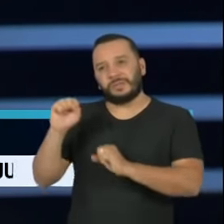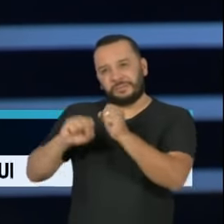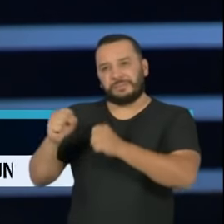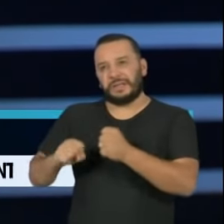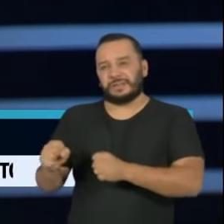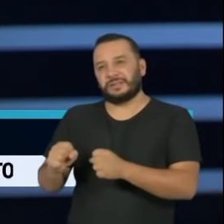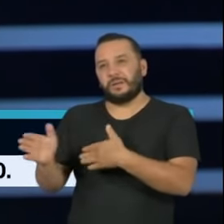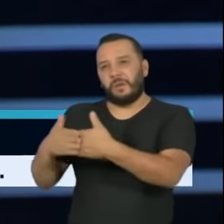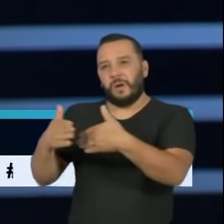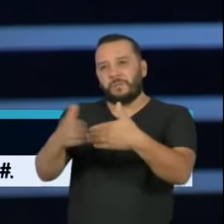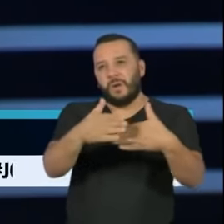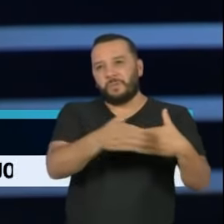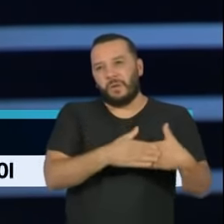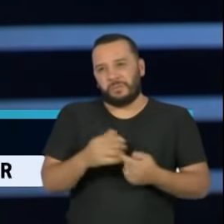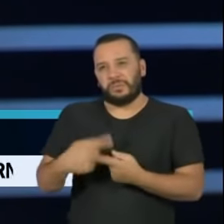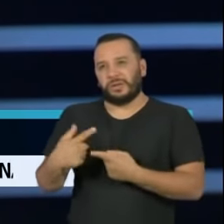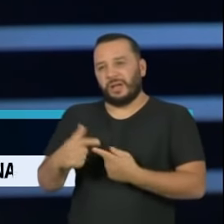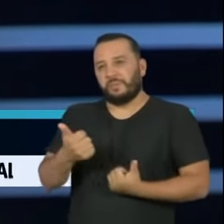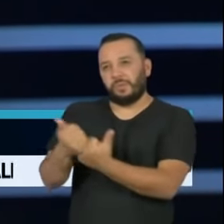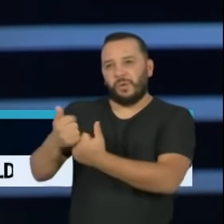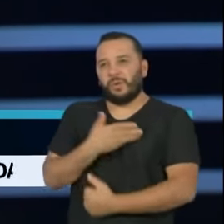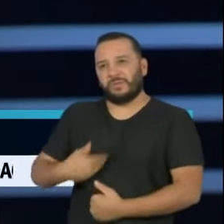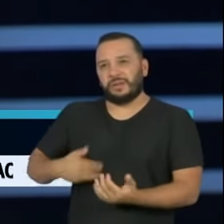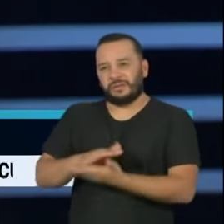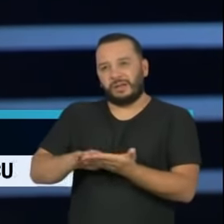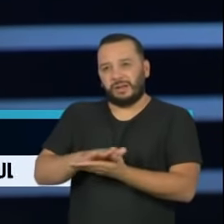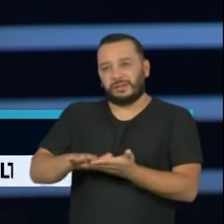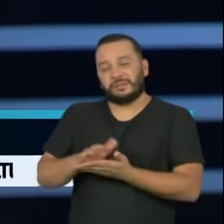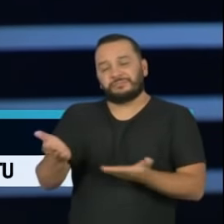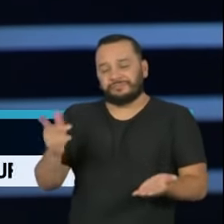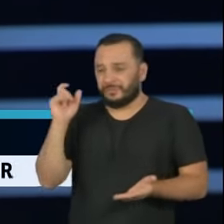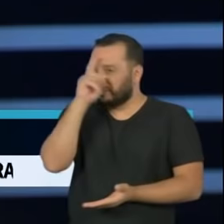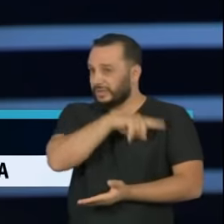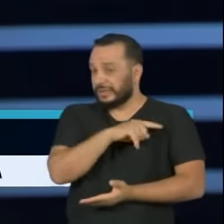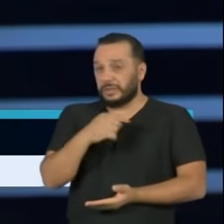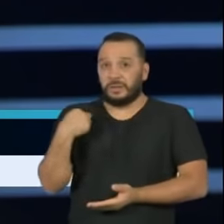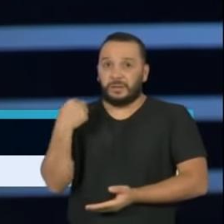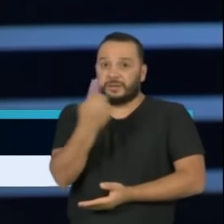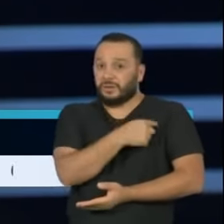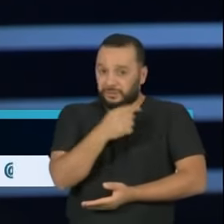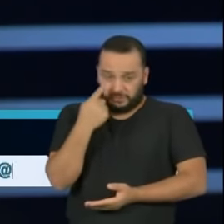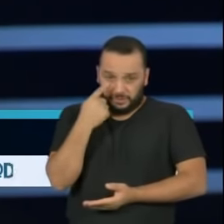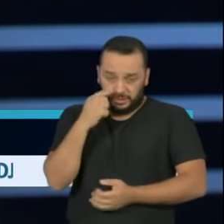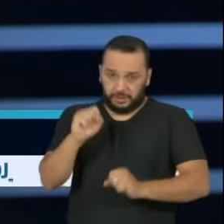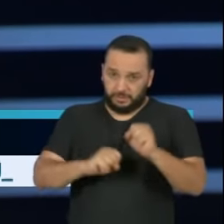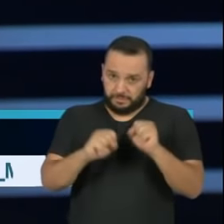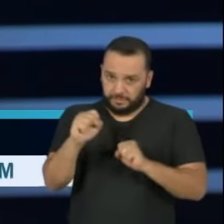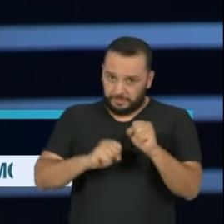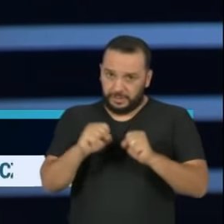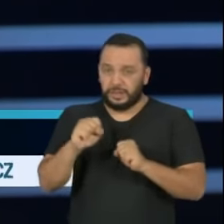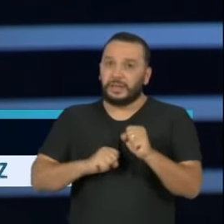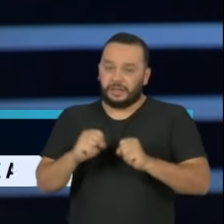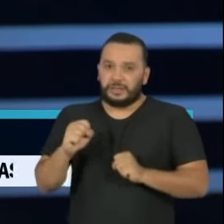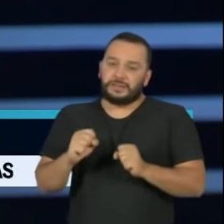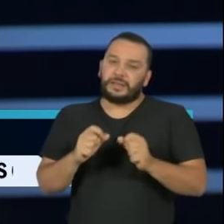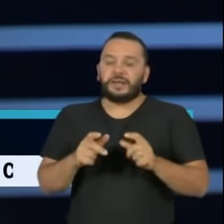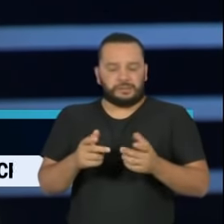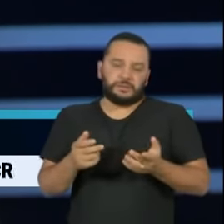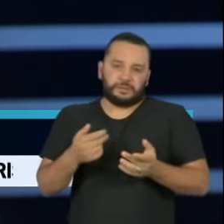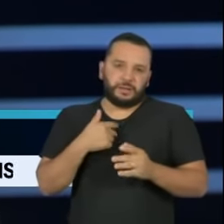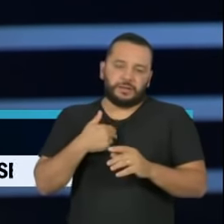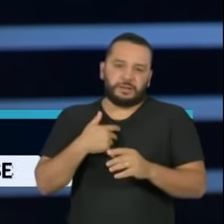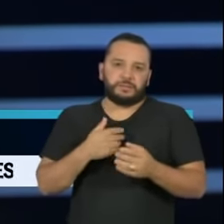apoio do governo, que não tem um capital muito seguro. Mas a gente pode olhar para as companhias que foi afetada diretamente